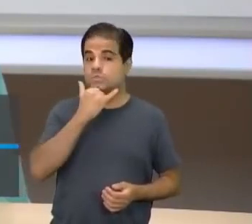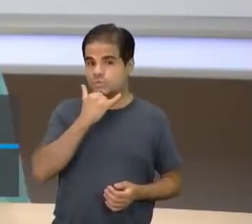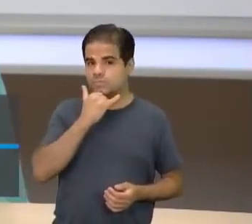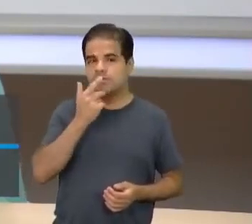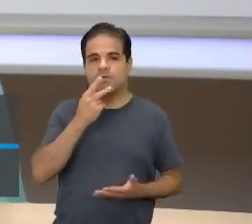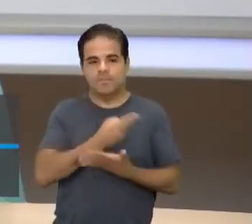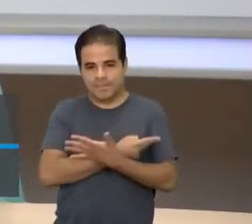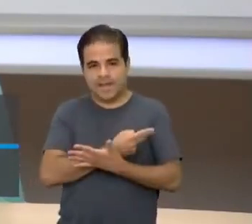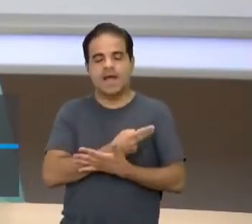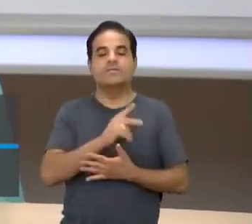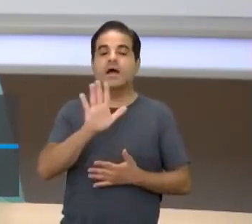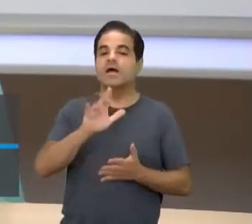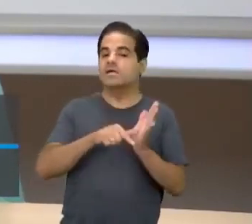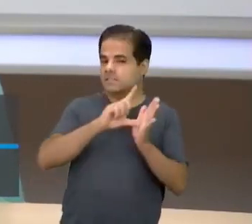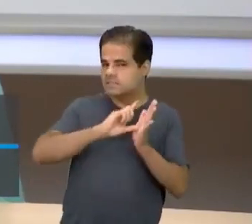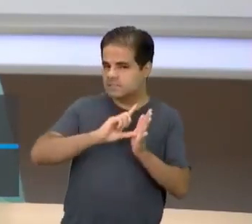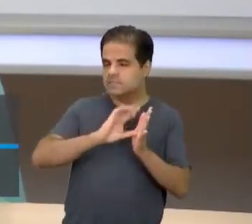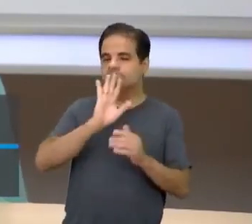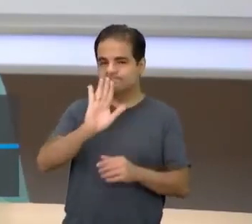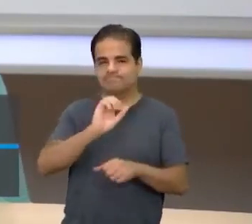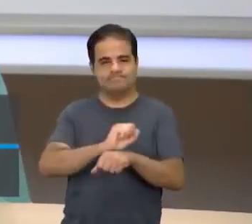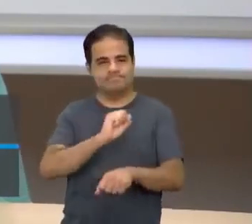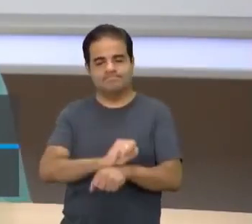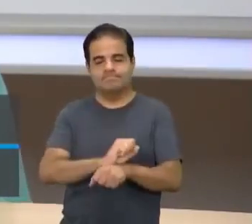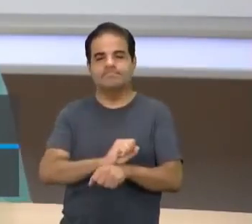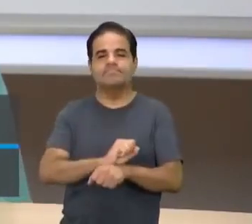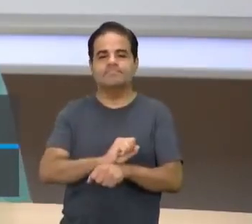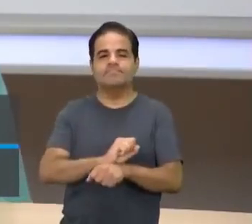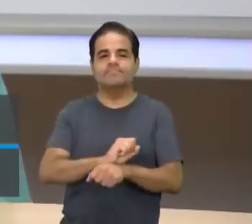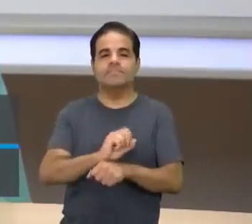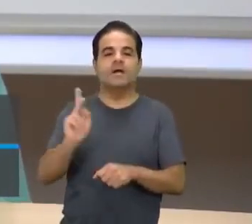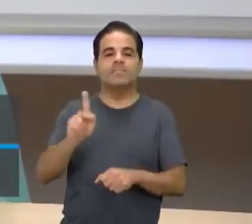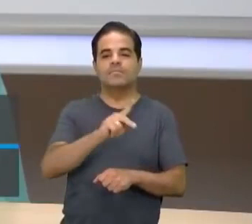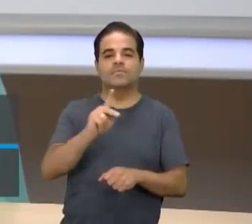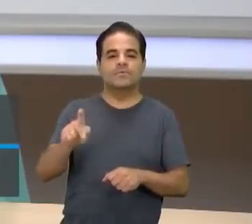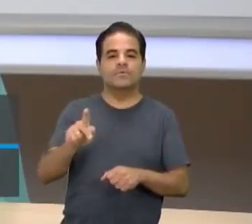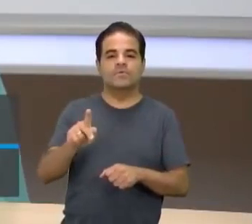desculpa, gente. Antes disso... A